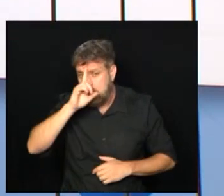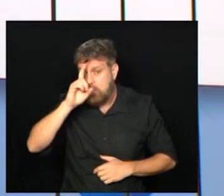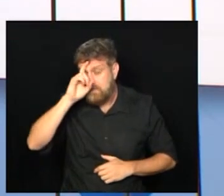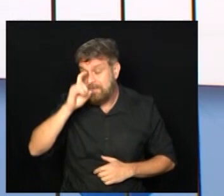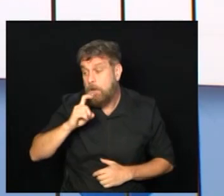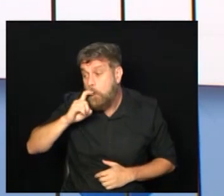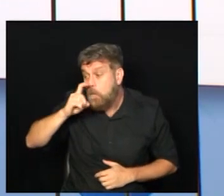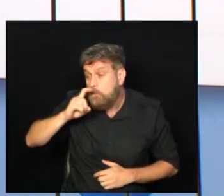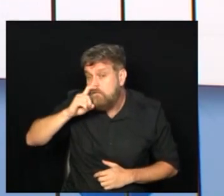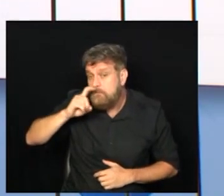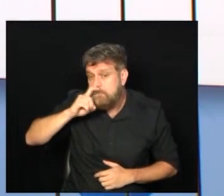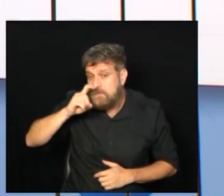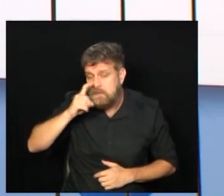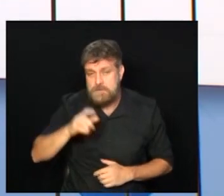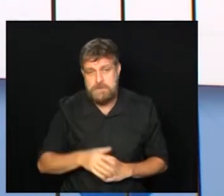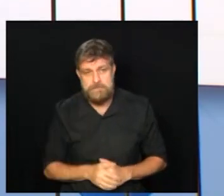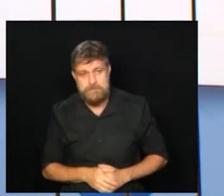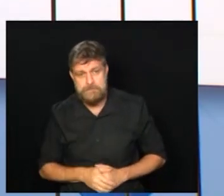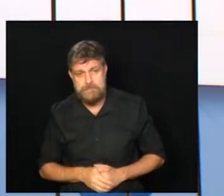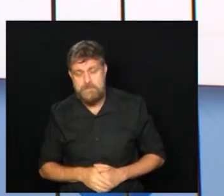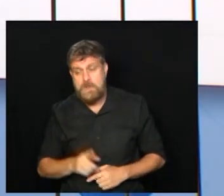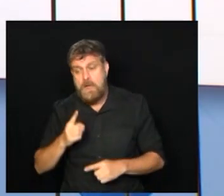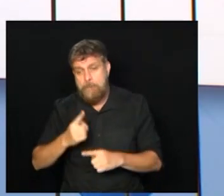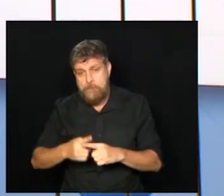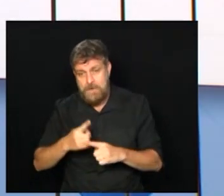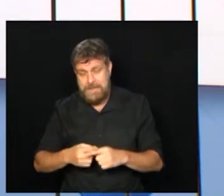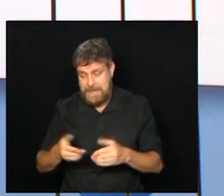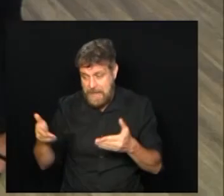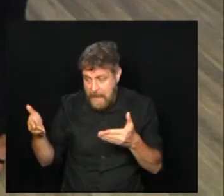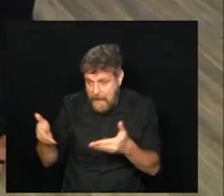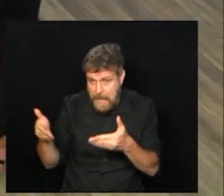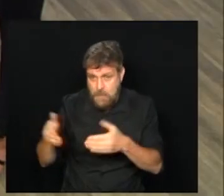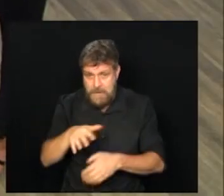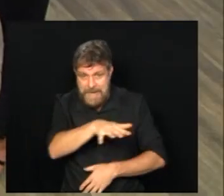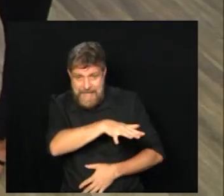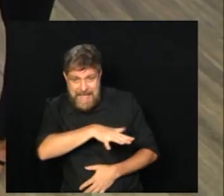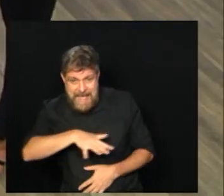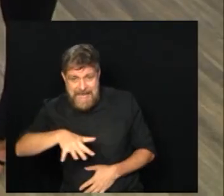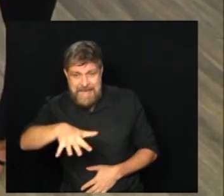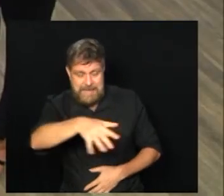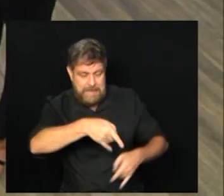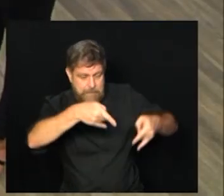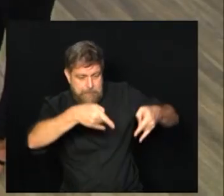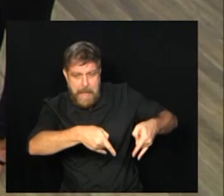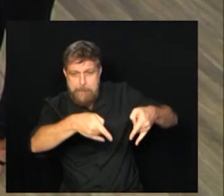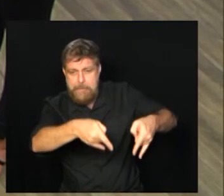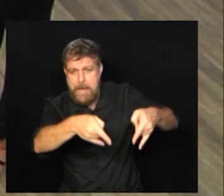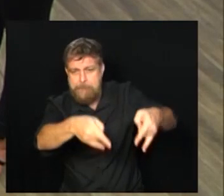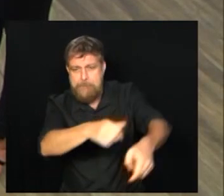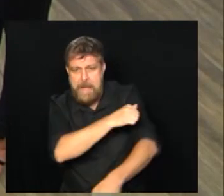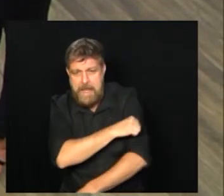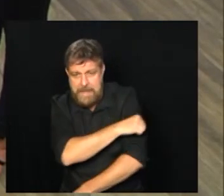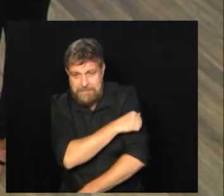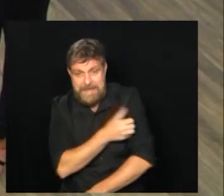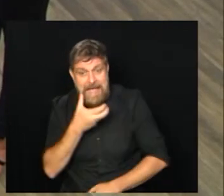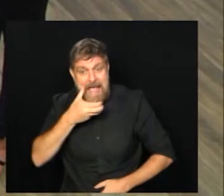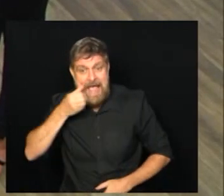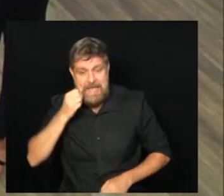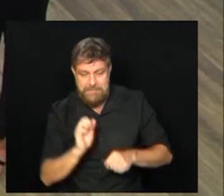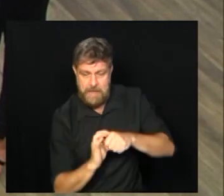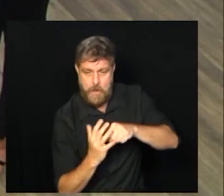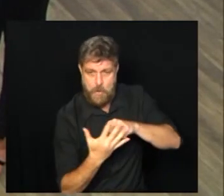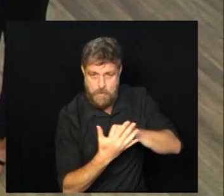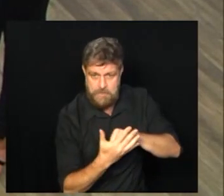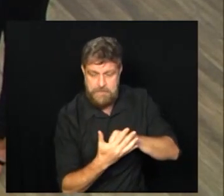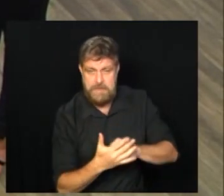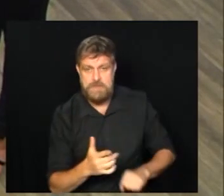Ouro Verde. E justamente por quê? Porque agora aquela ala de leito de enfermaria de Covid, que era para